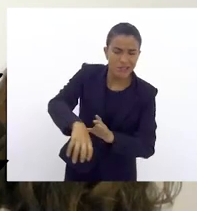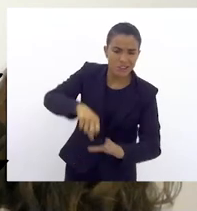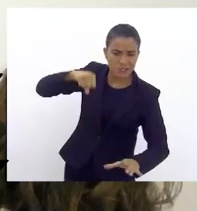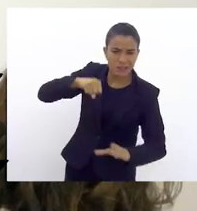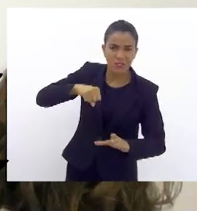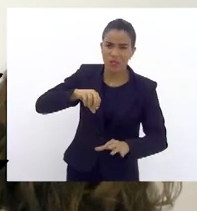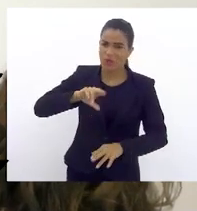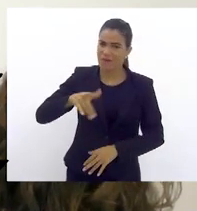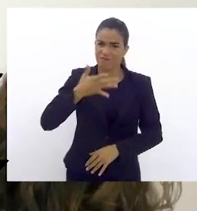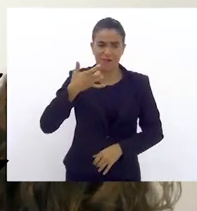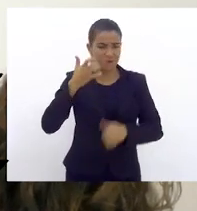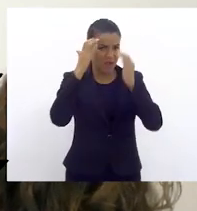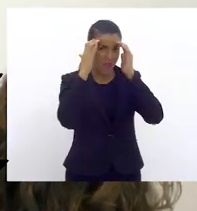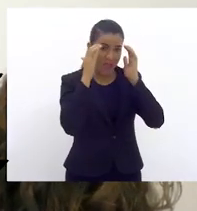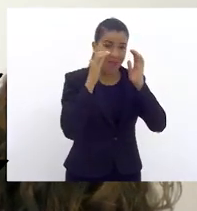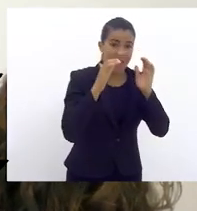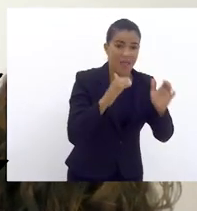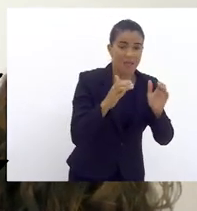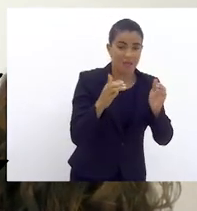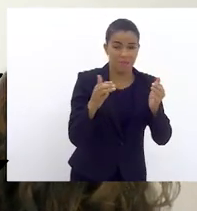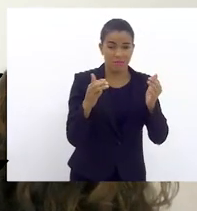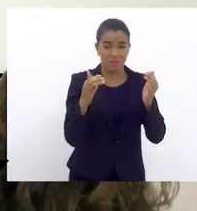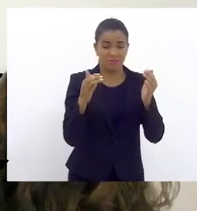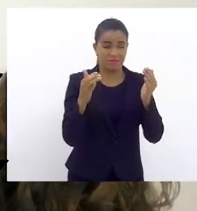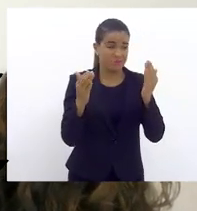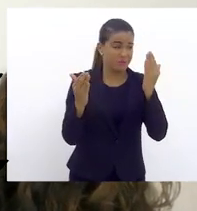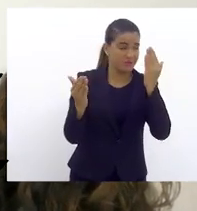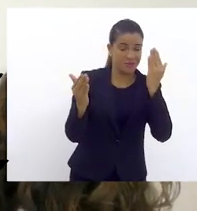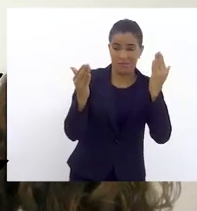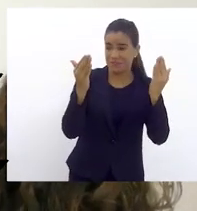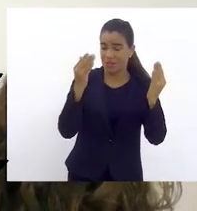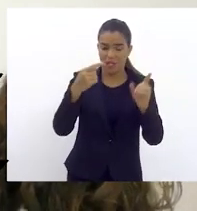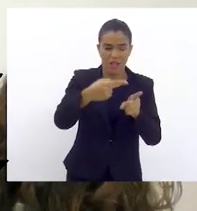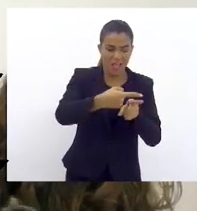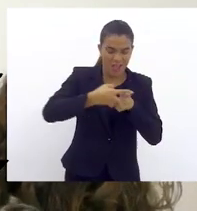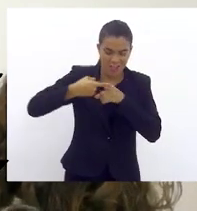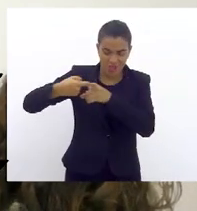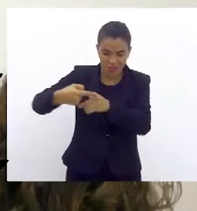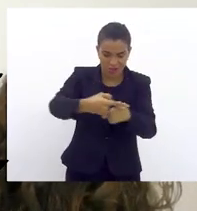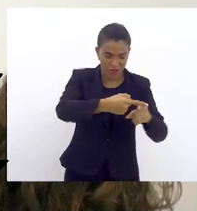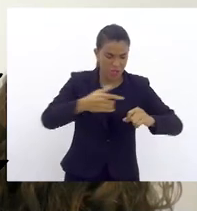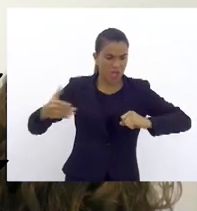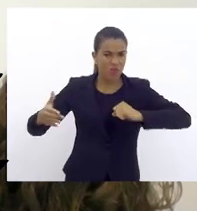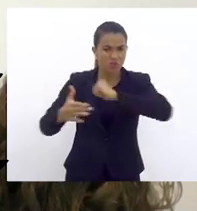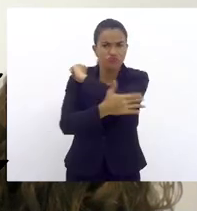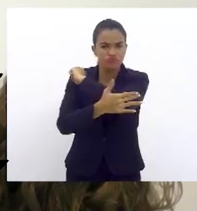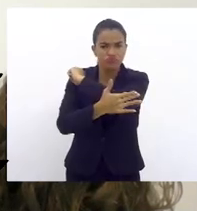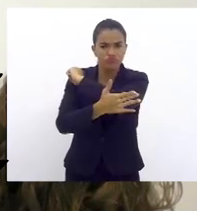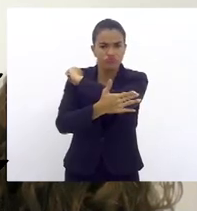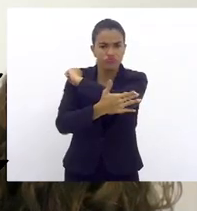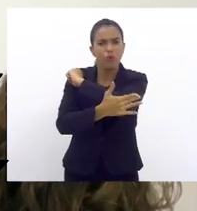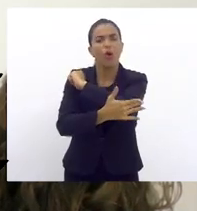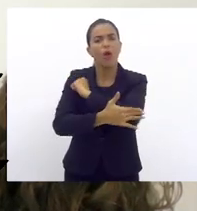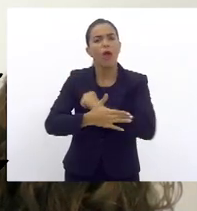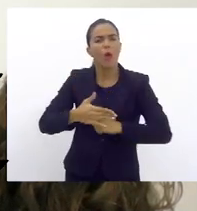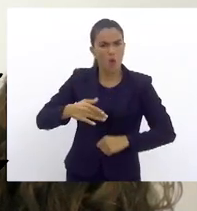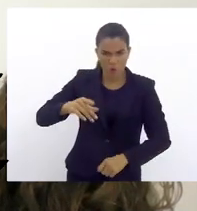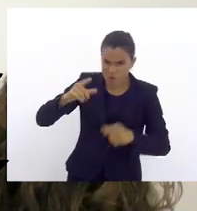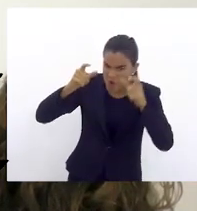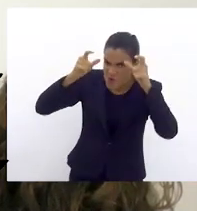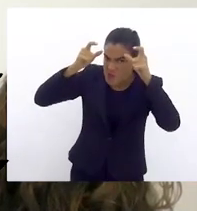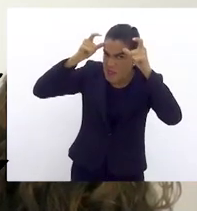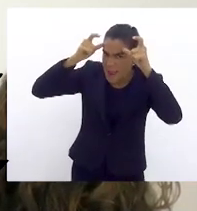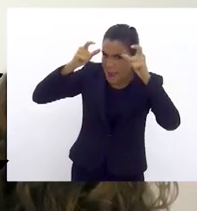respeitar o paradigma da Encruzilhada Exu será o diabo